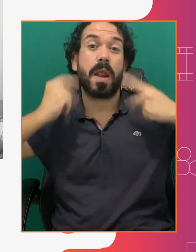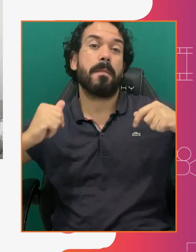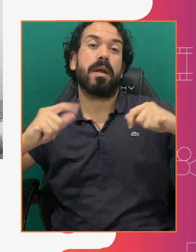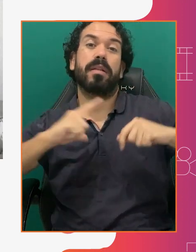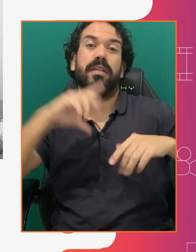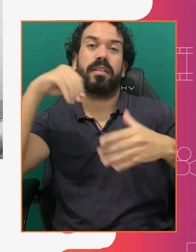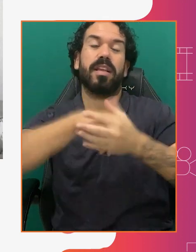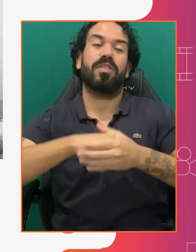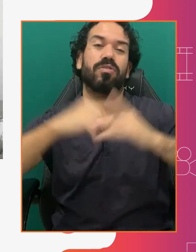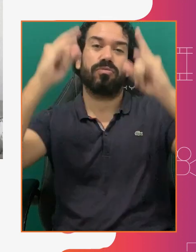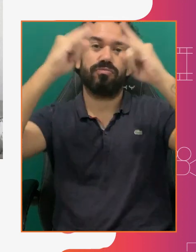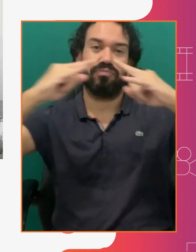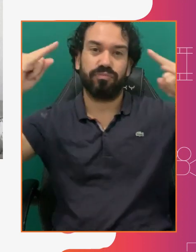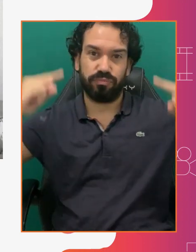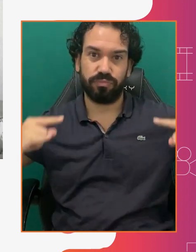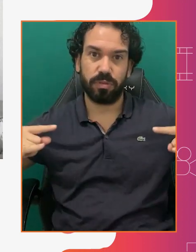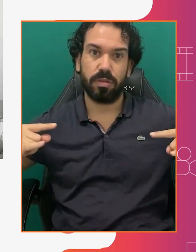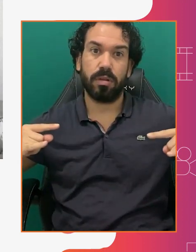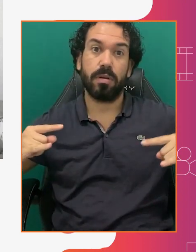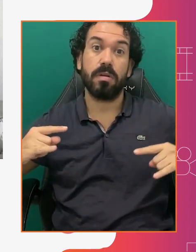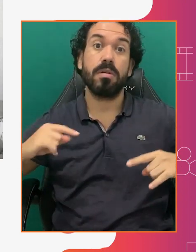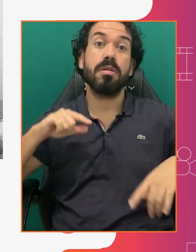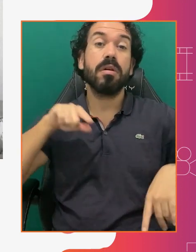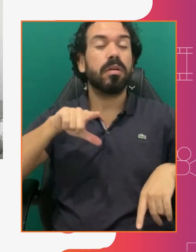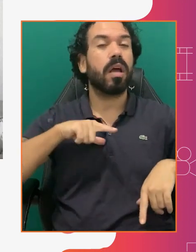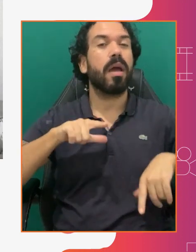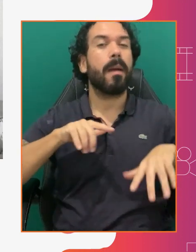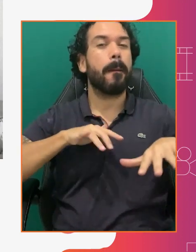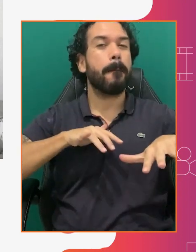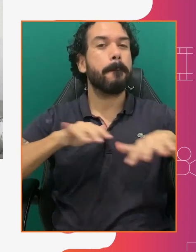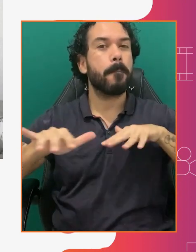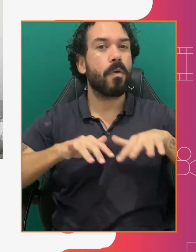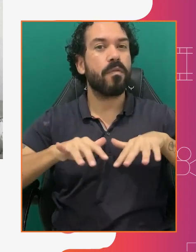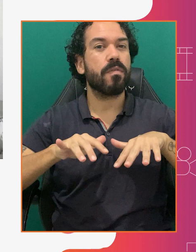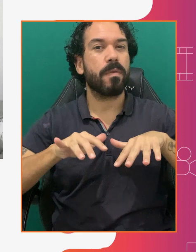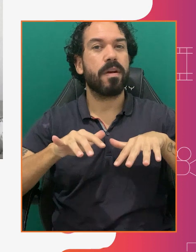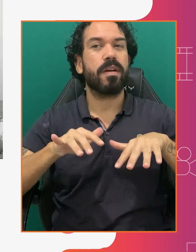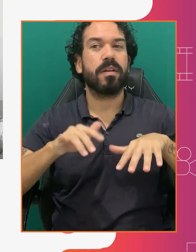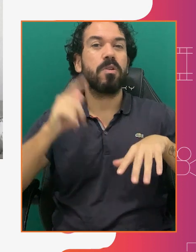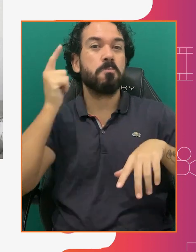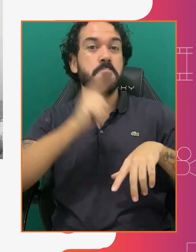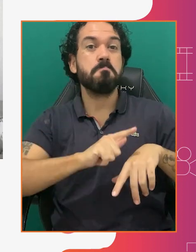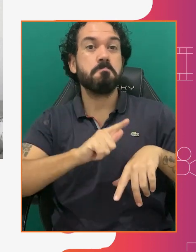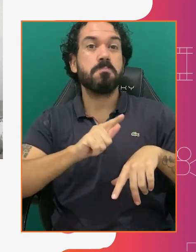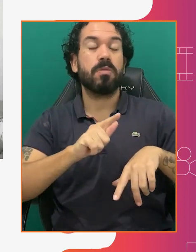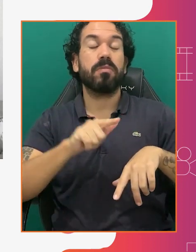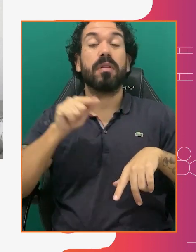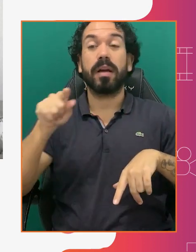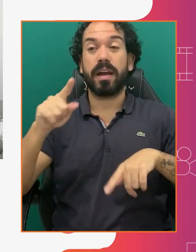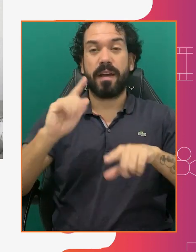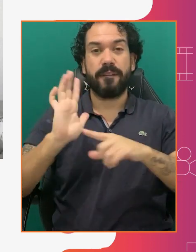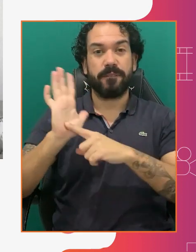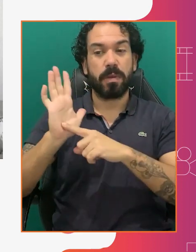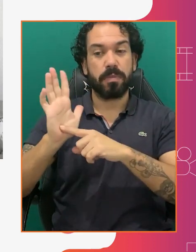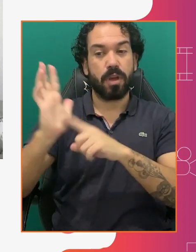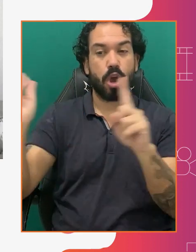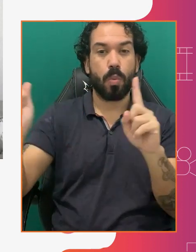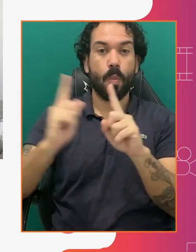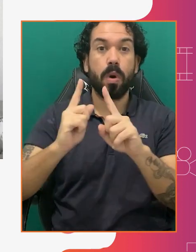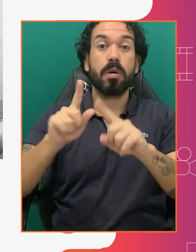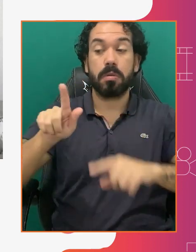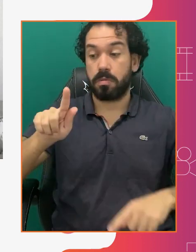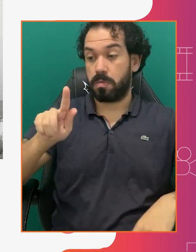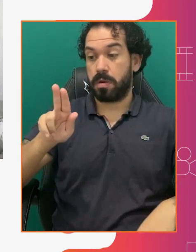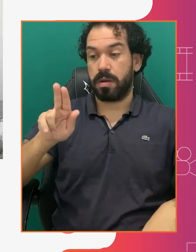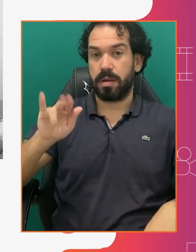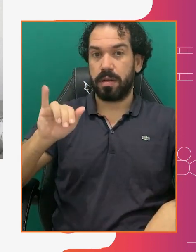tinham estruturas articuladas, o que permitia a movimentação durante a animação. O curta é reconhecido, inclusive